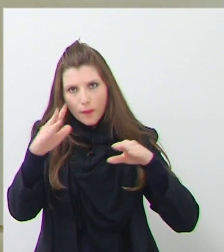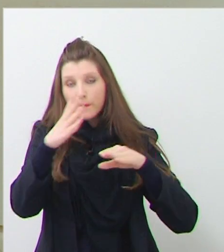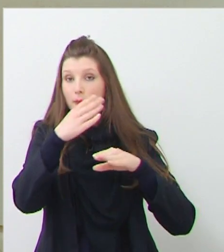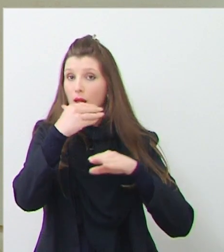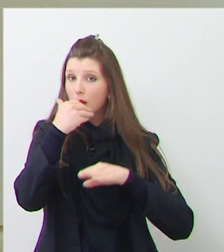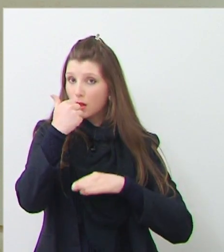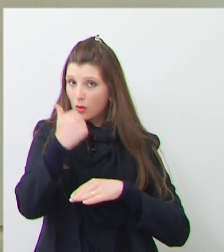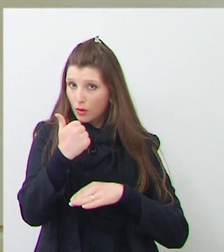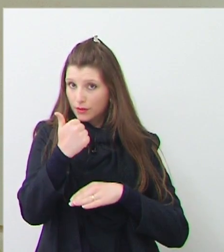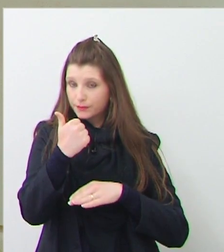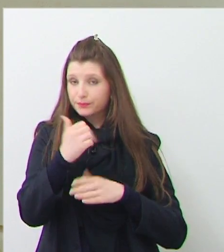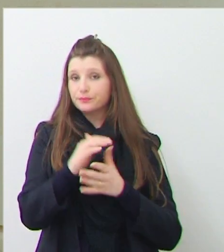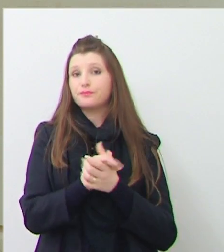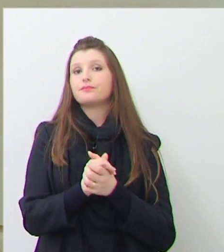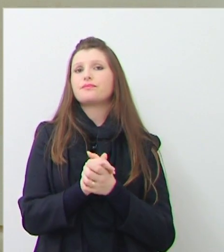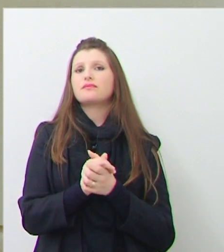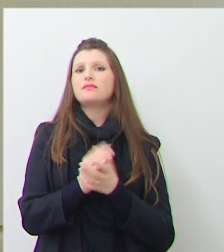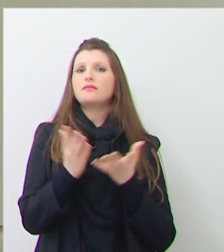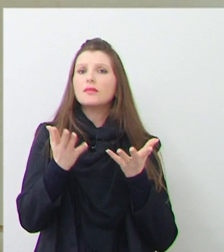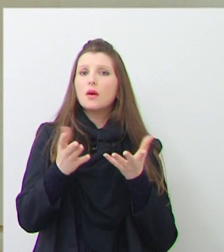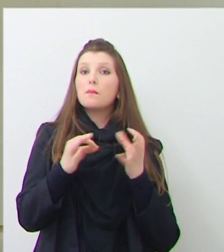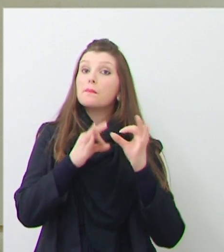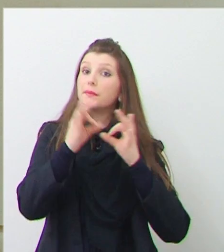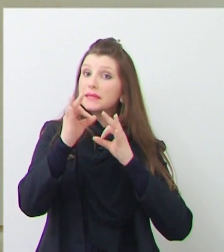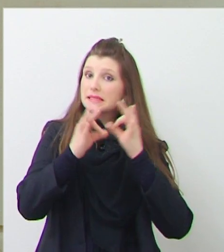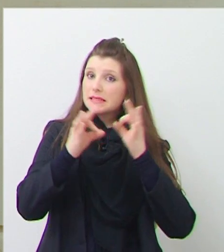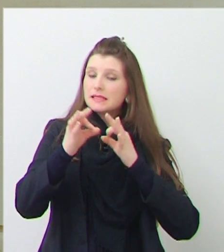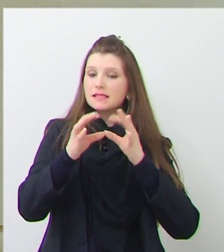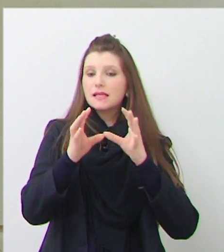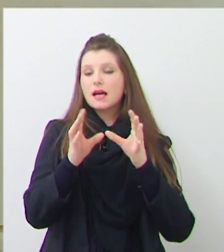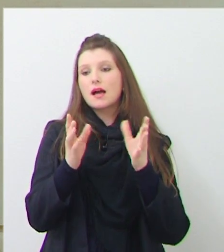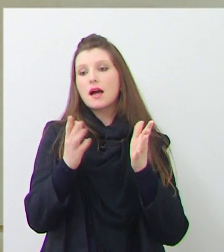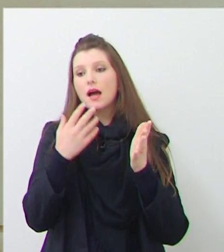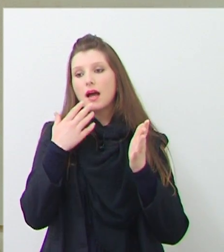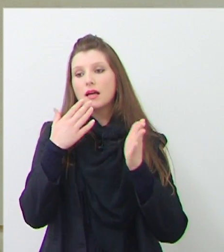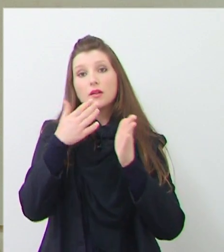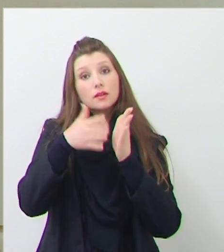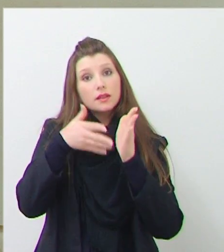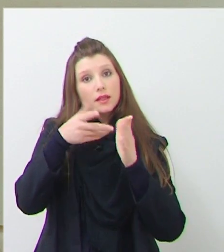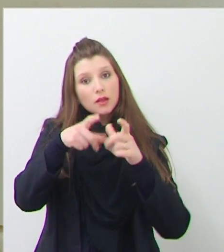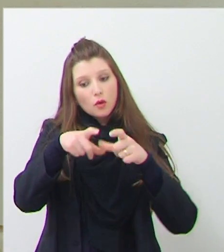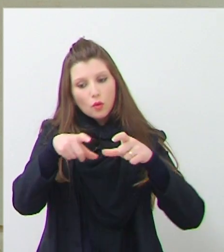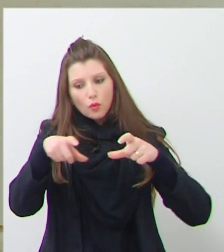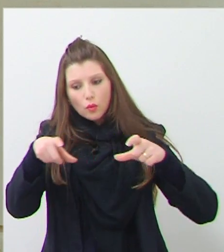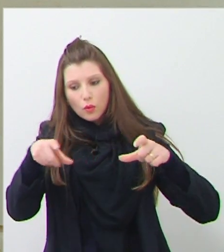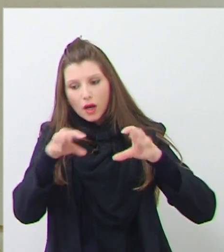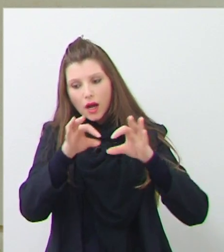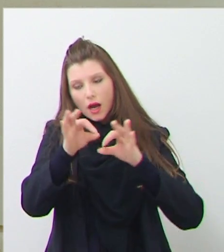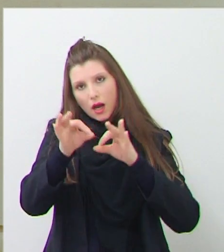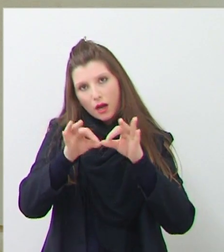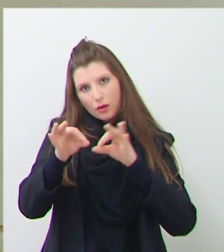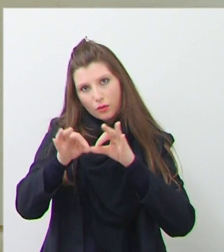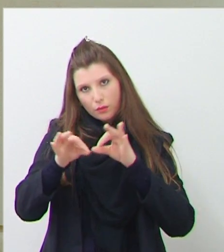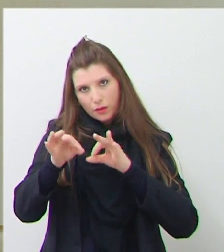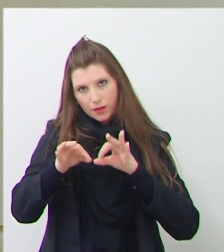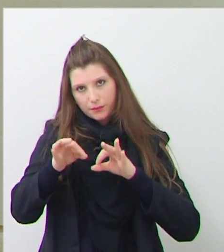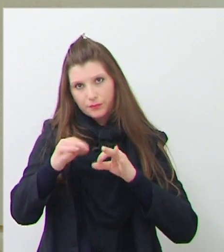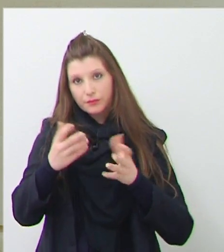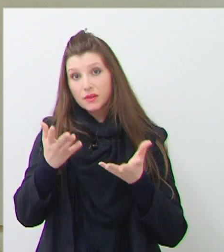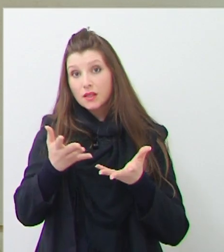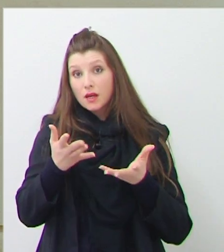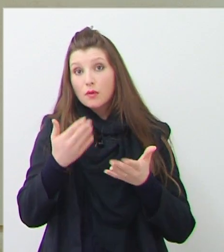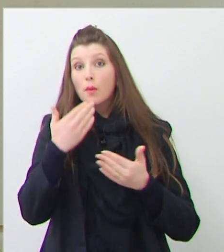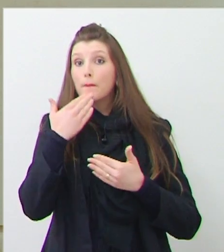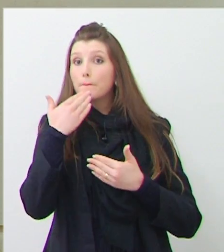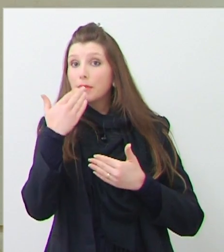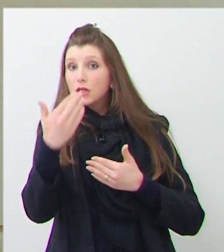Pinheirinho. Tem que haver algumas melhoras, mas é pouco, mas principalmente no Rio Maina. Então, estou encaminhando a